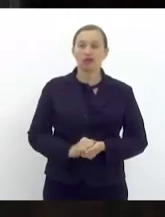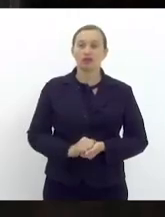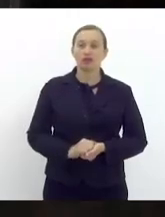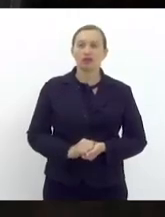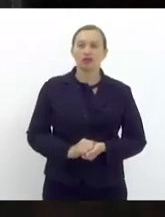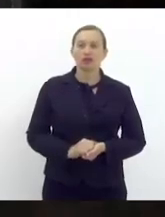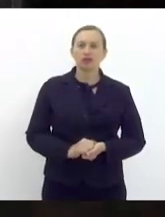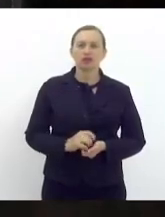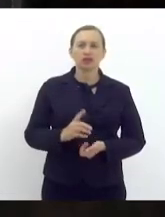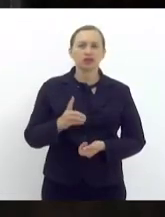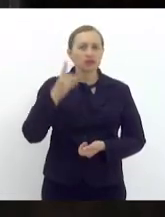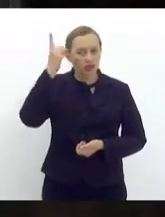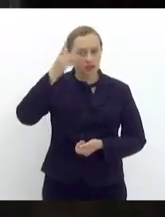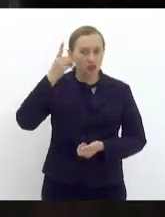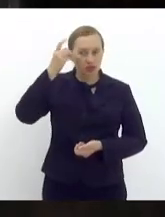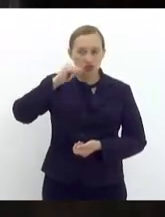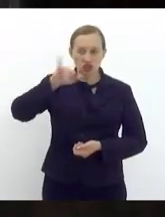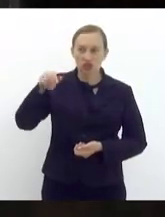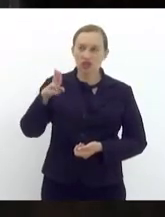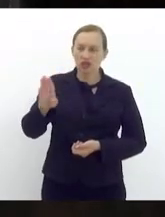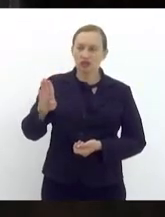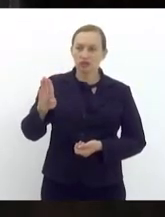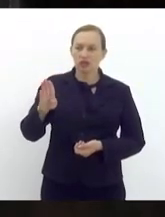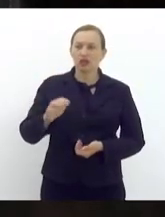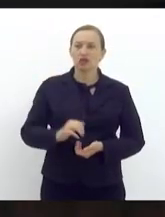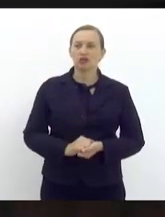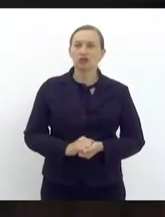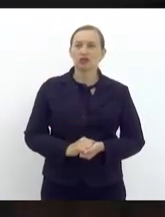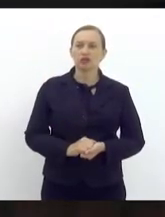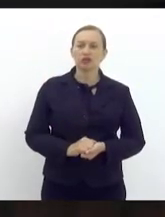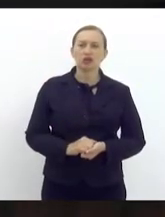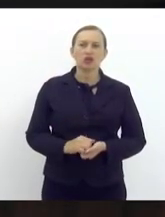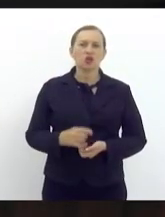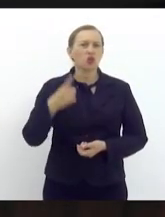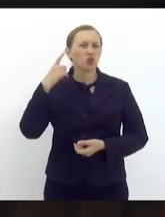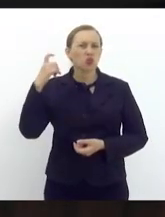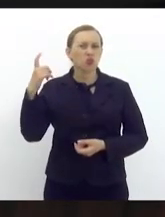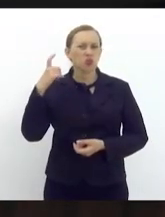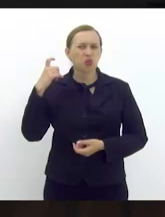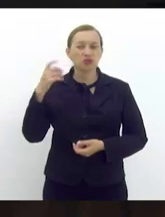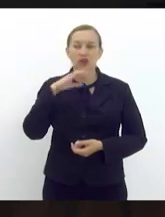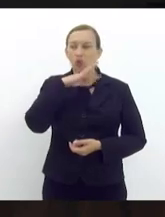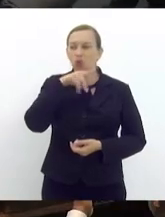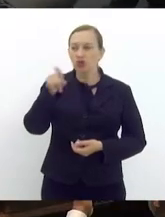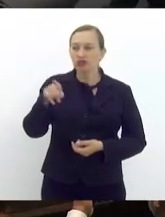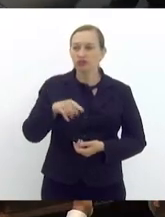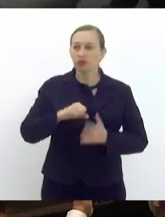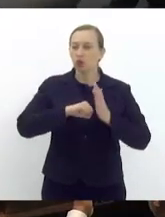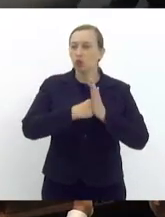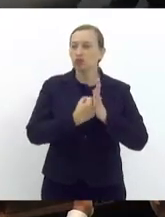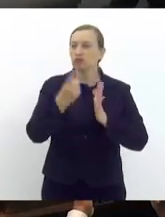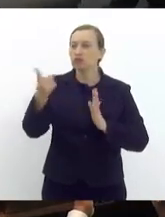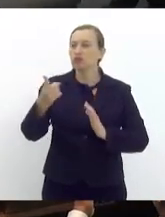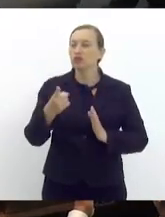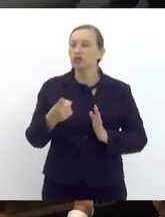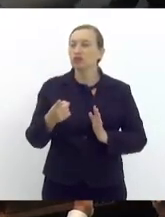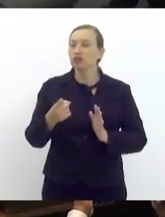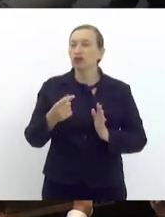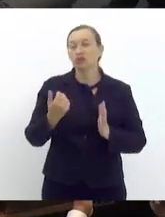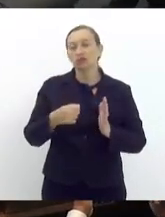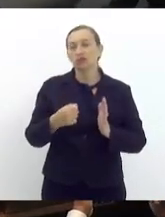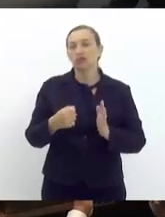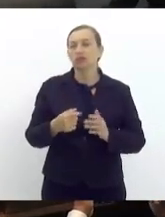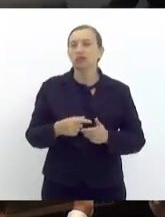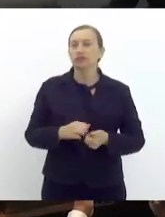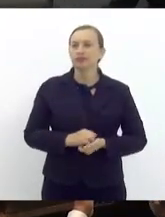Bittencourt. Deputado Jair Bittencourt. Jair, o som está fechado, deputado Jair. Seu som está